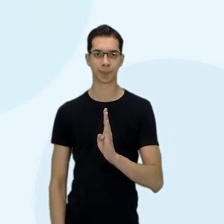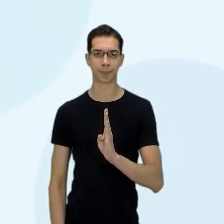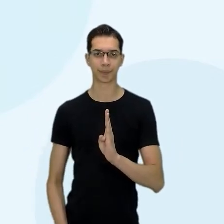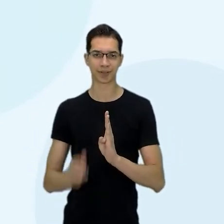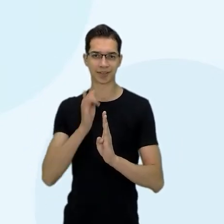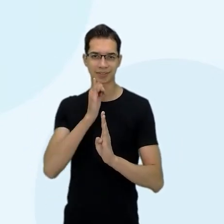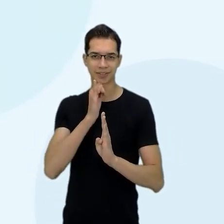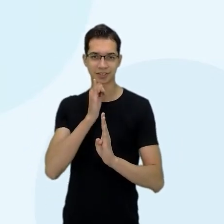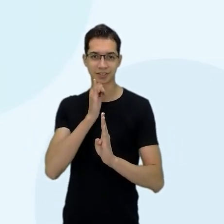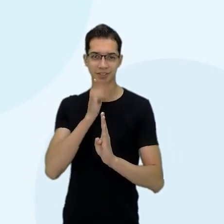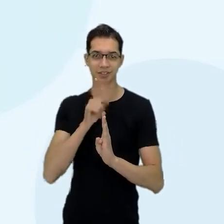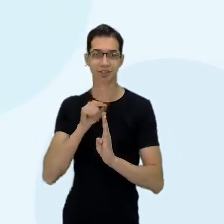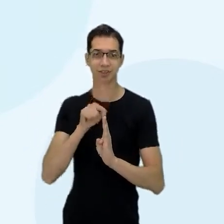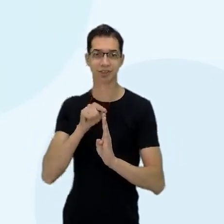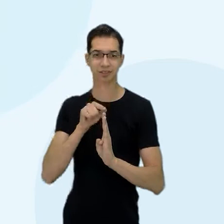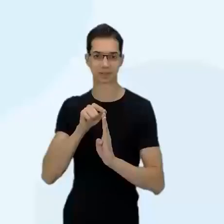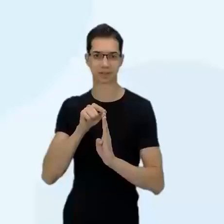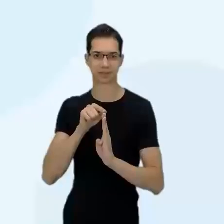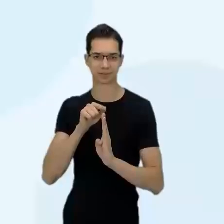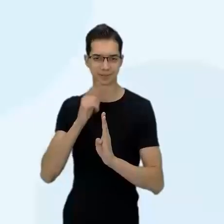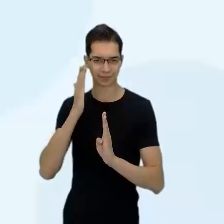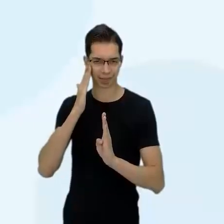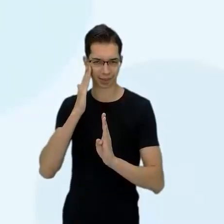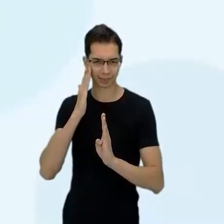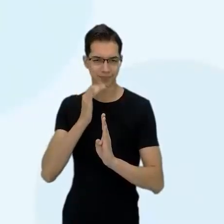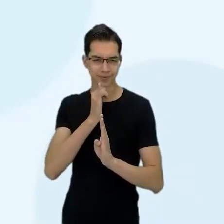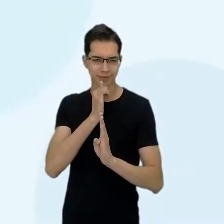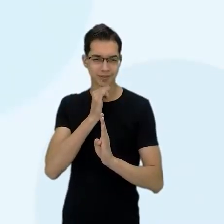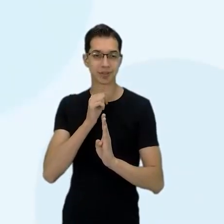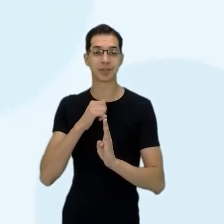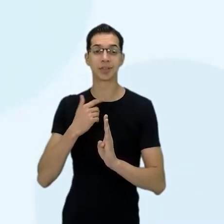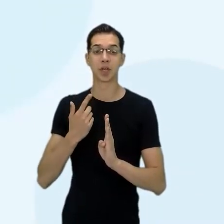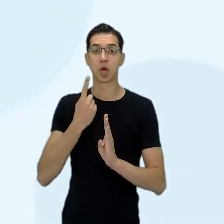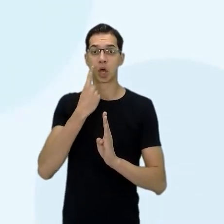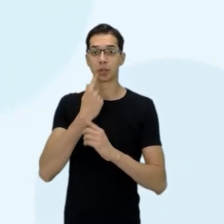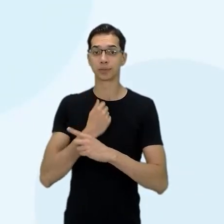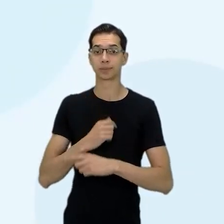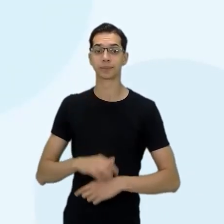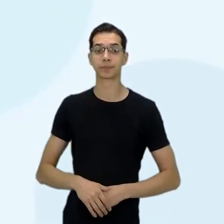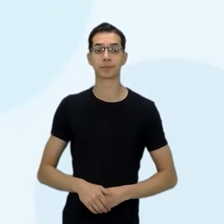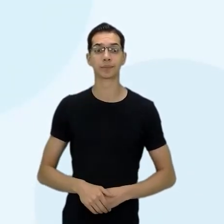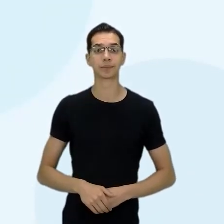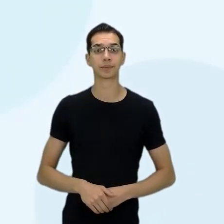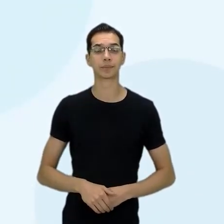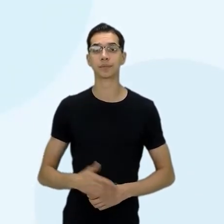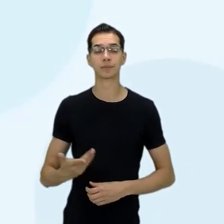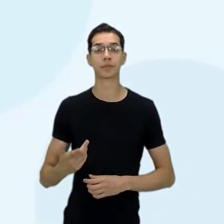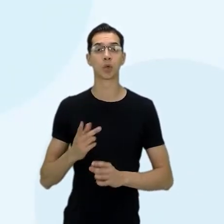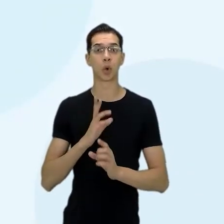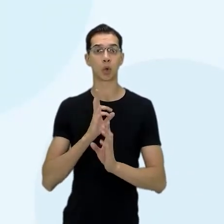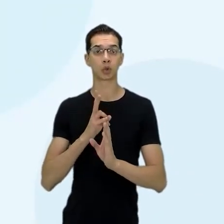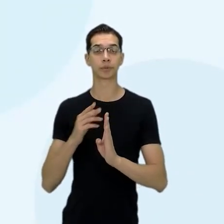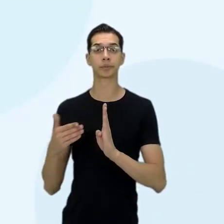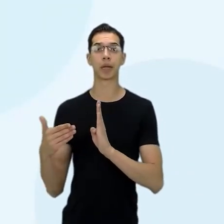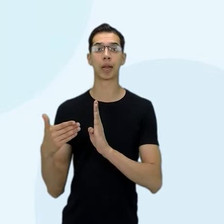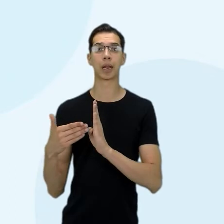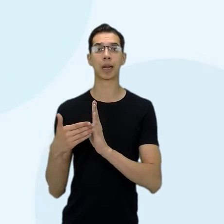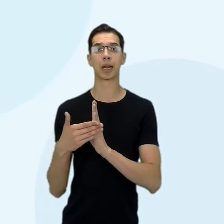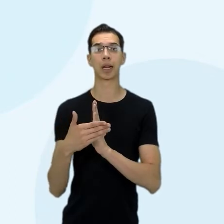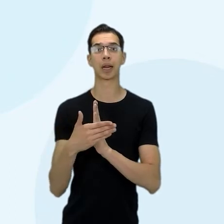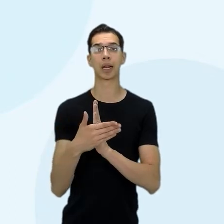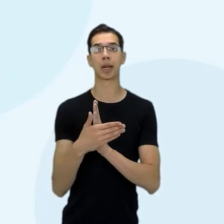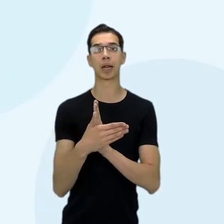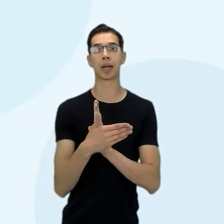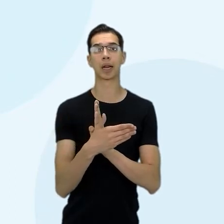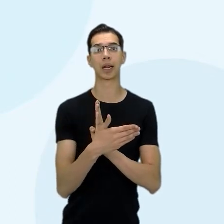E aí, olha só, de novo, ó. As dimensões são relevantes, ó. Não passou, não passou? Agora sim passou.